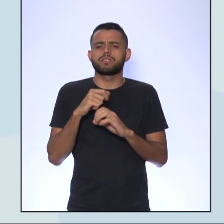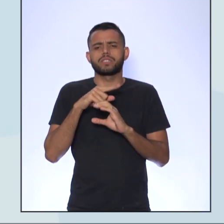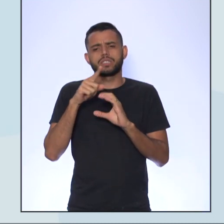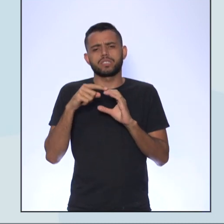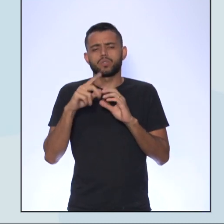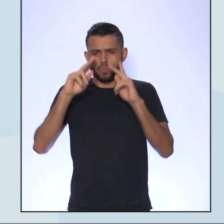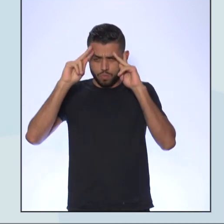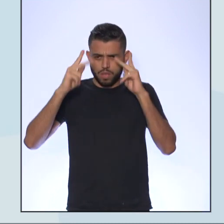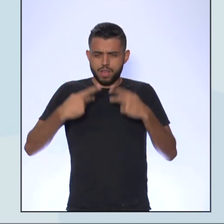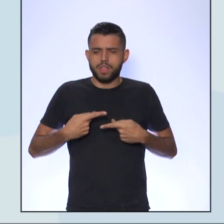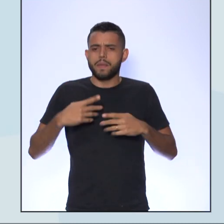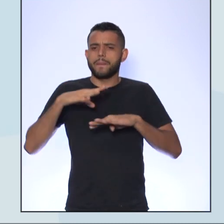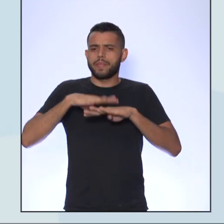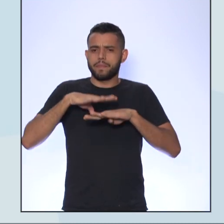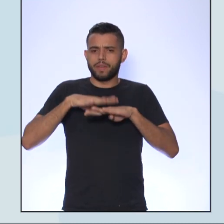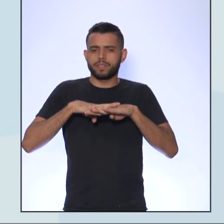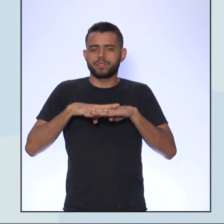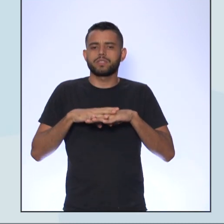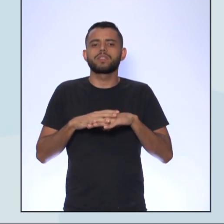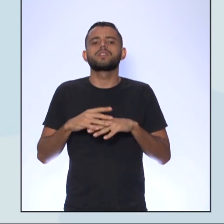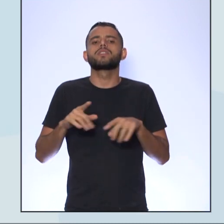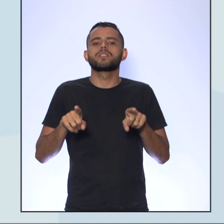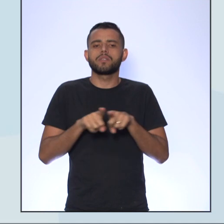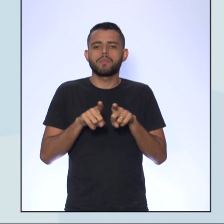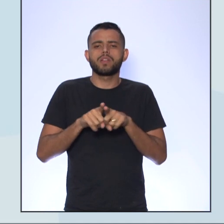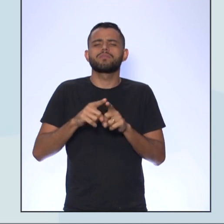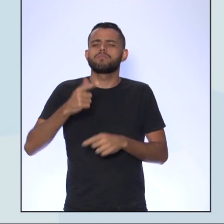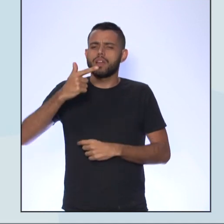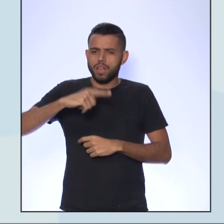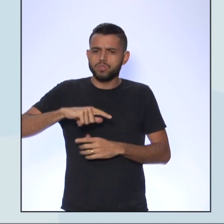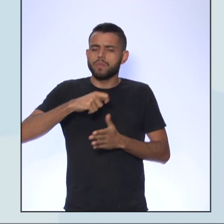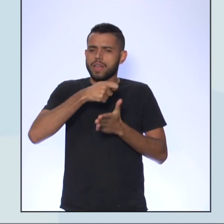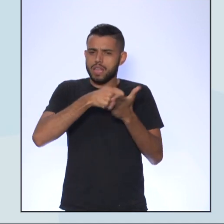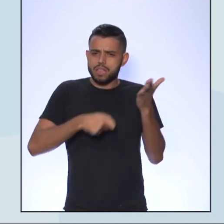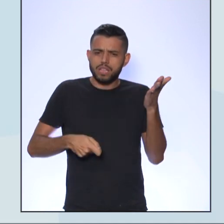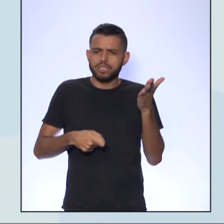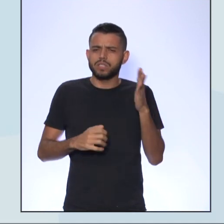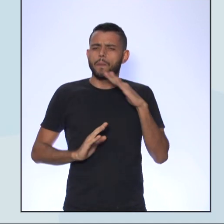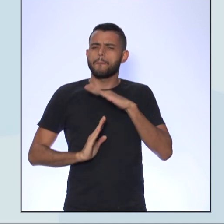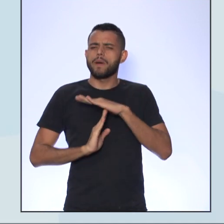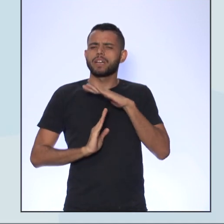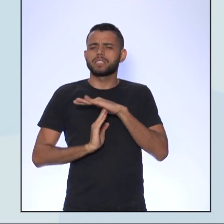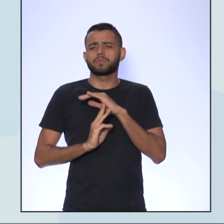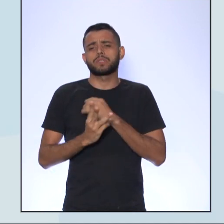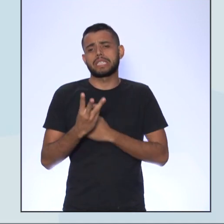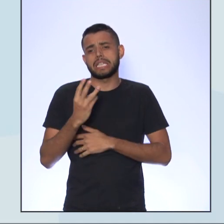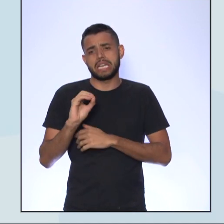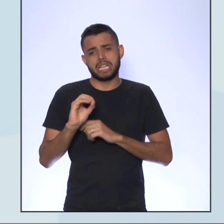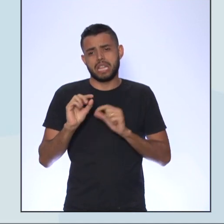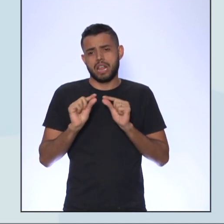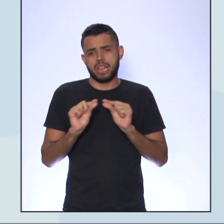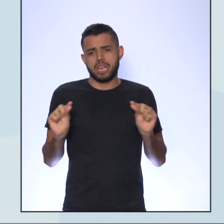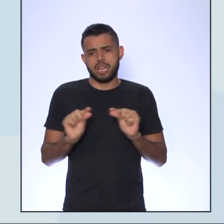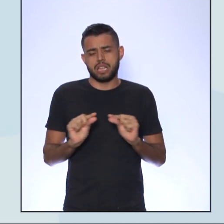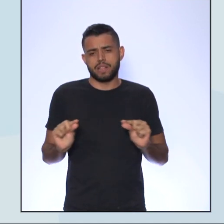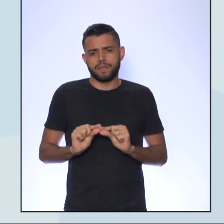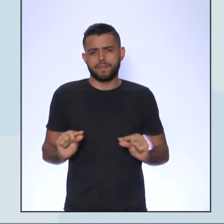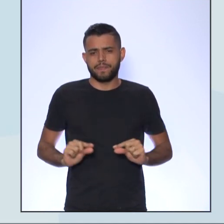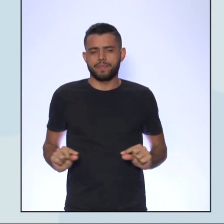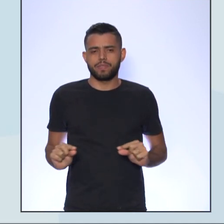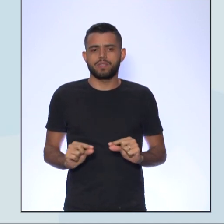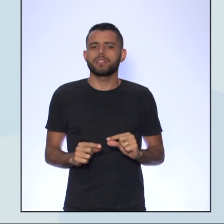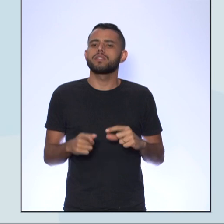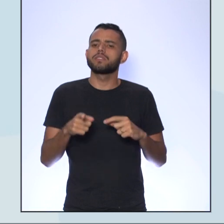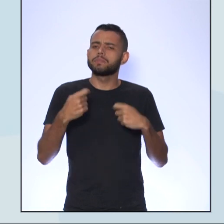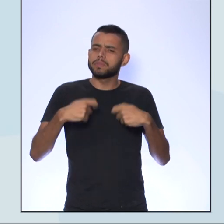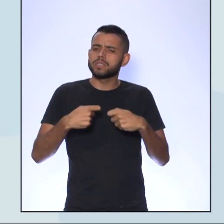natureza e matemática, e mais uma redação que é no máximo de 30 linhas, né? Onde você tem que fazer um